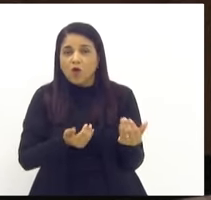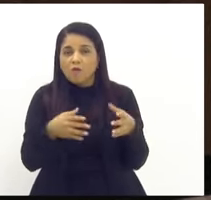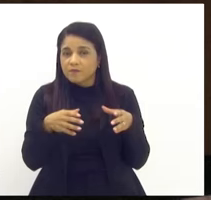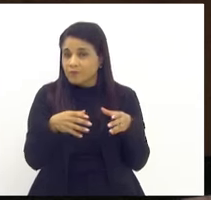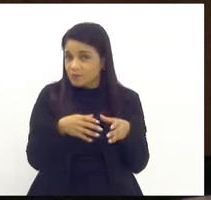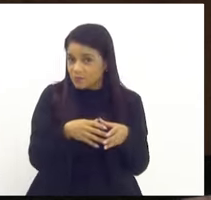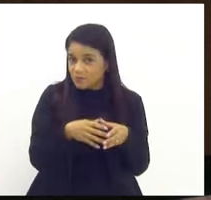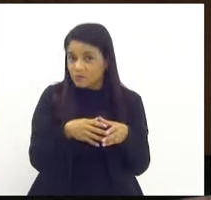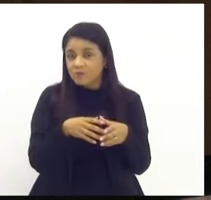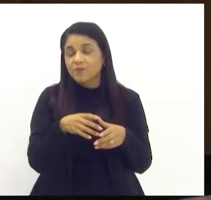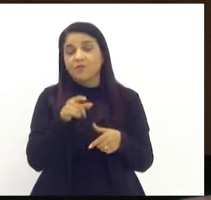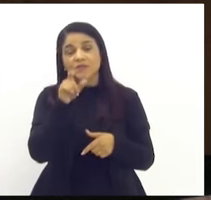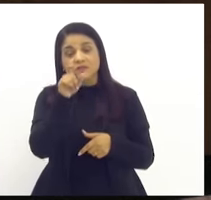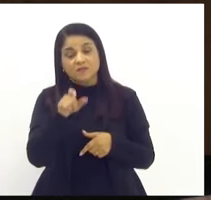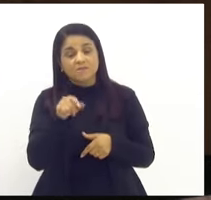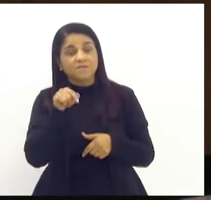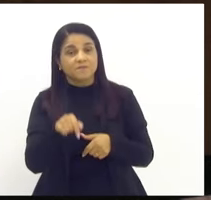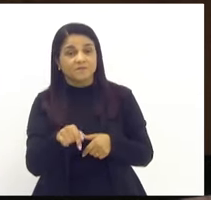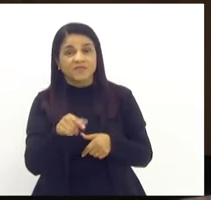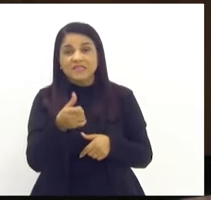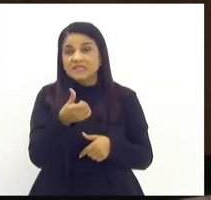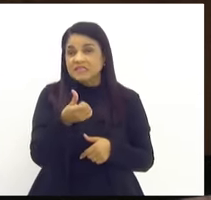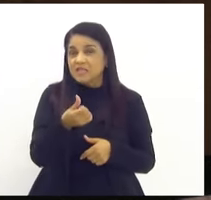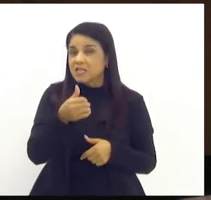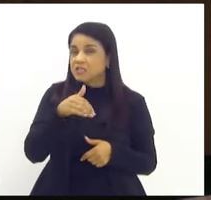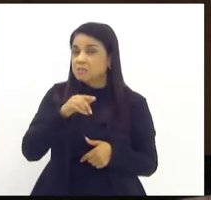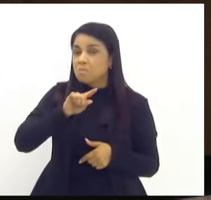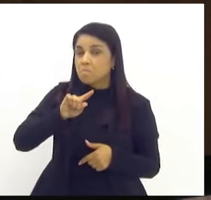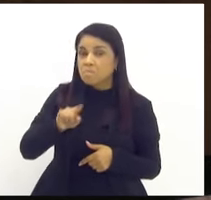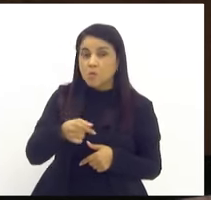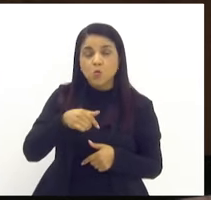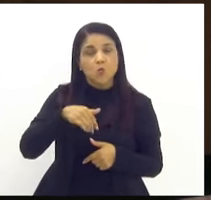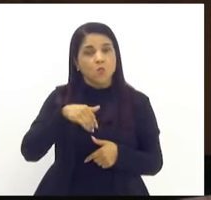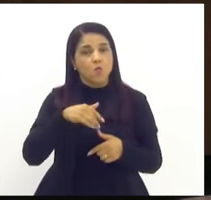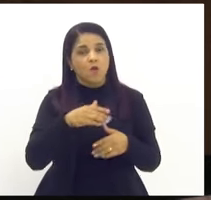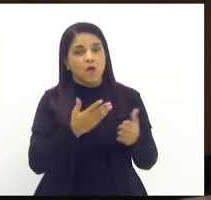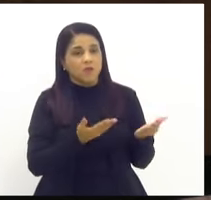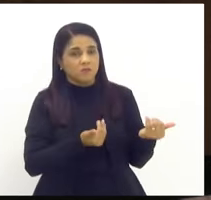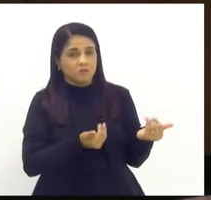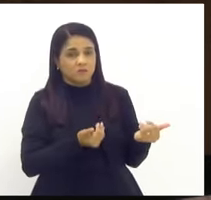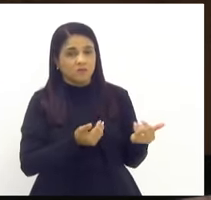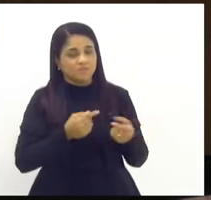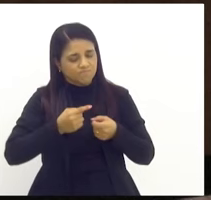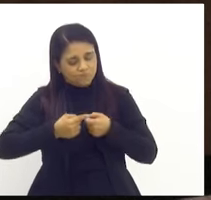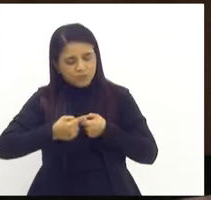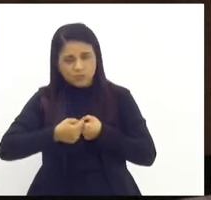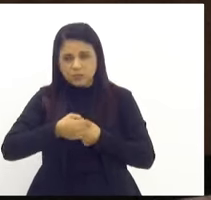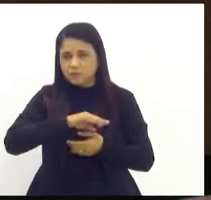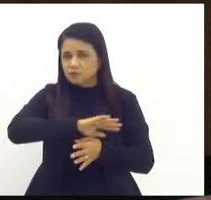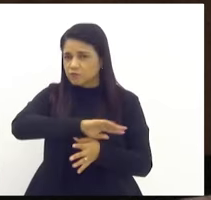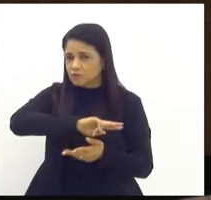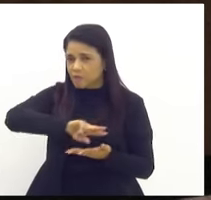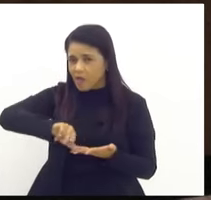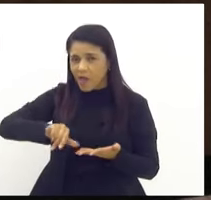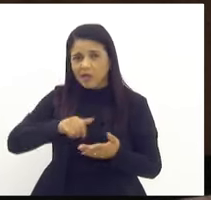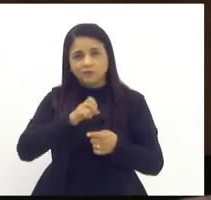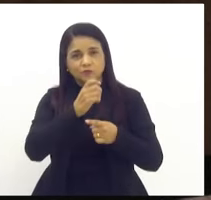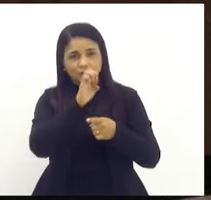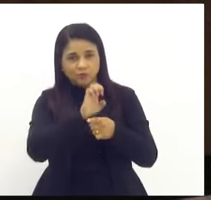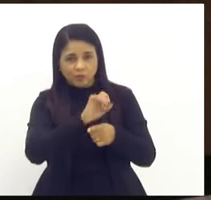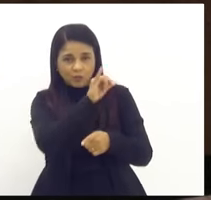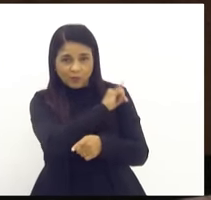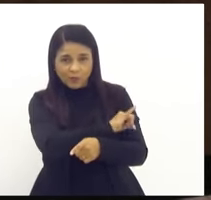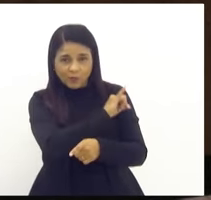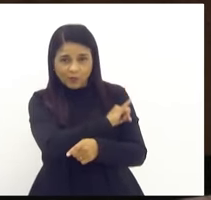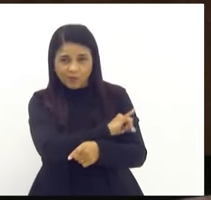ali estavam cerca de 6.000 adolescentes de diversos municípios do nosso Estado do Rio